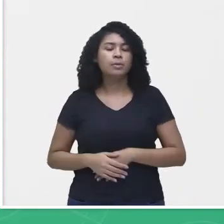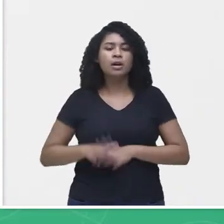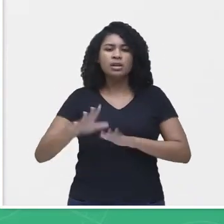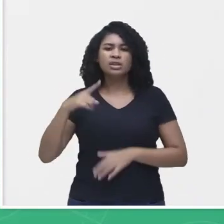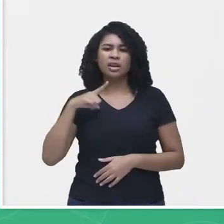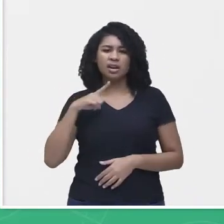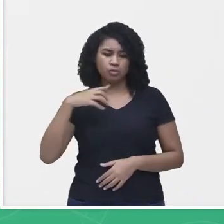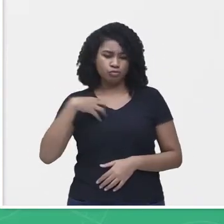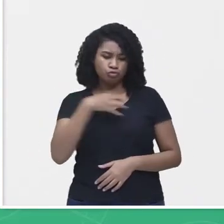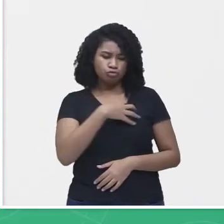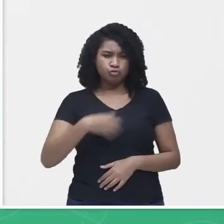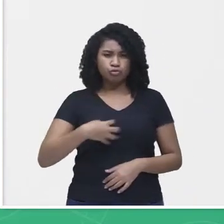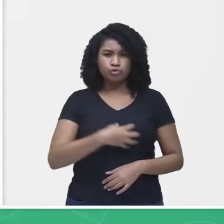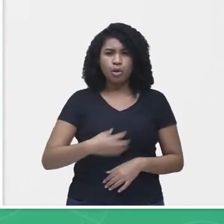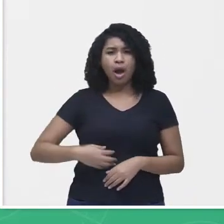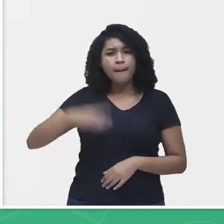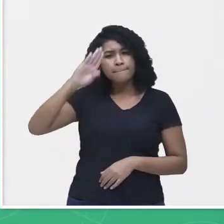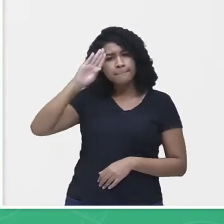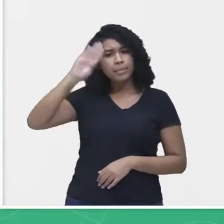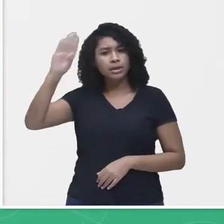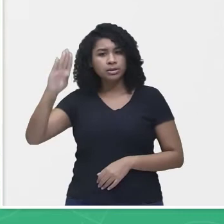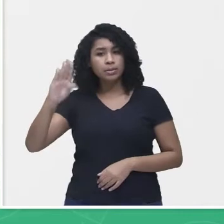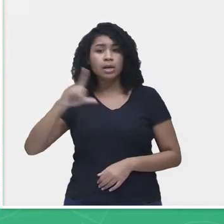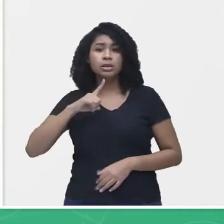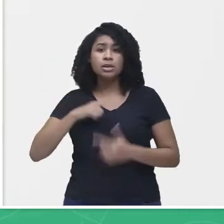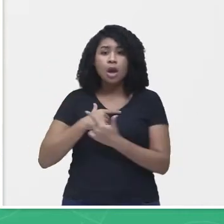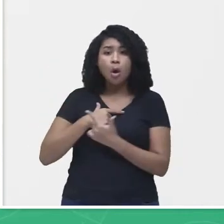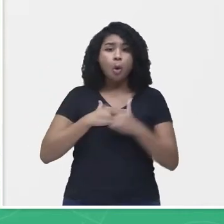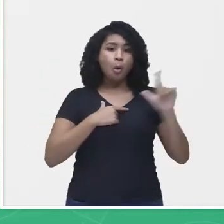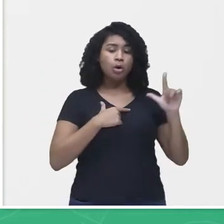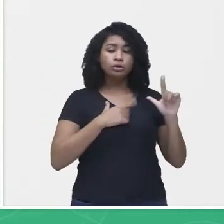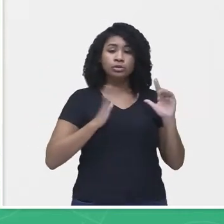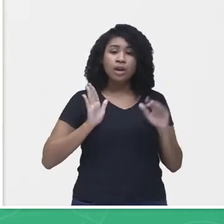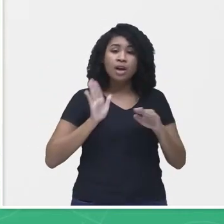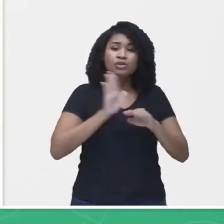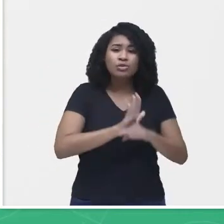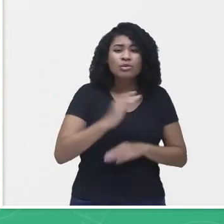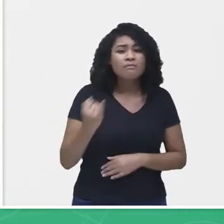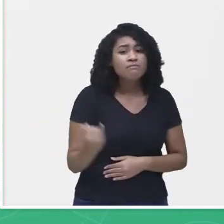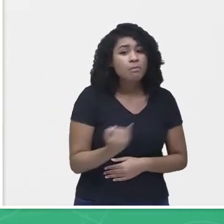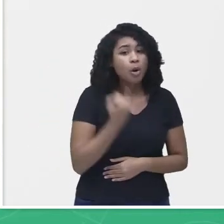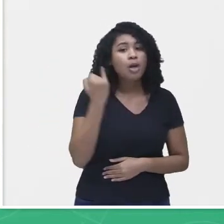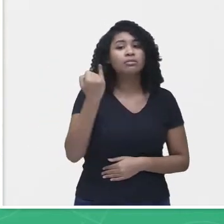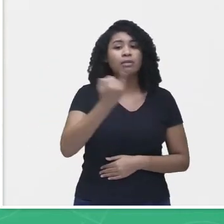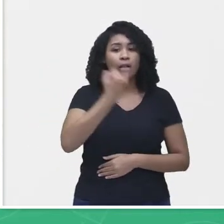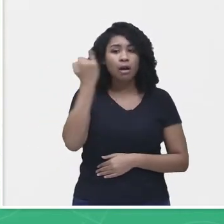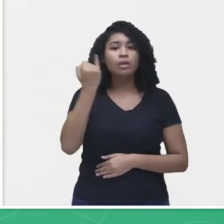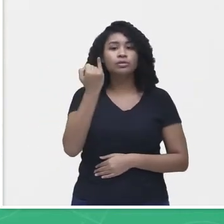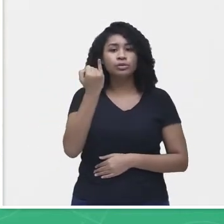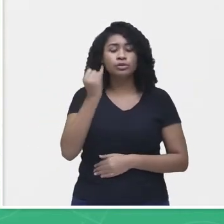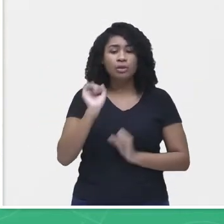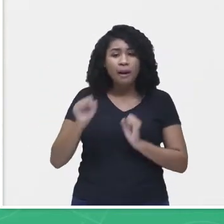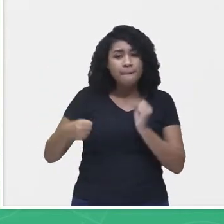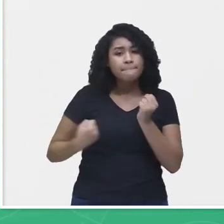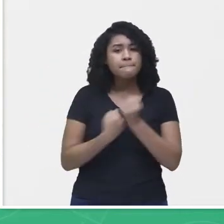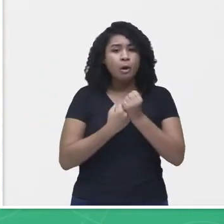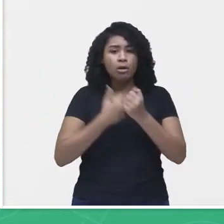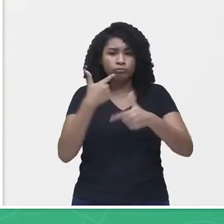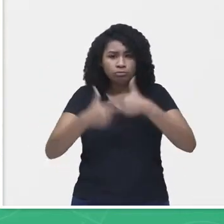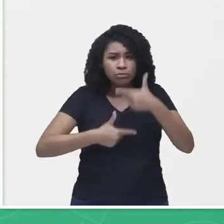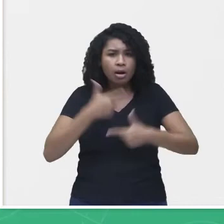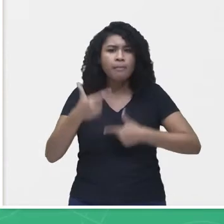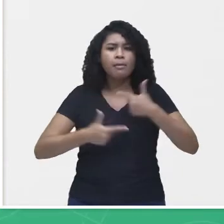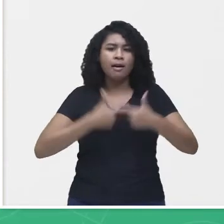órgãos principais, nós também temos aqueles órgãos em anexo, que são importantes porque produzem secreções que vão fazer parte